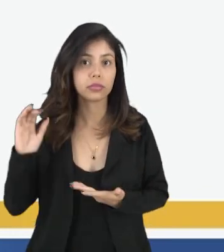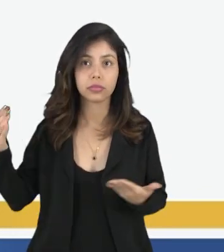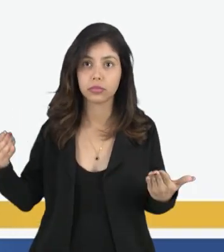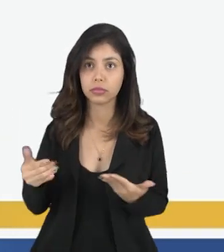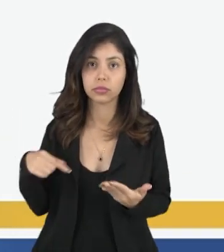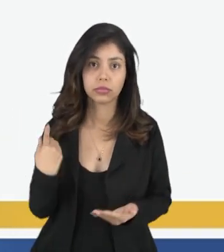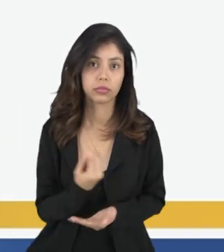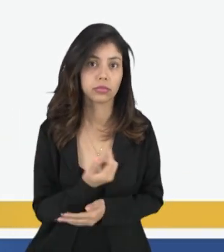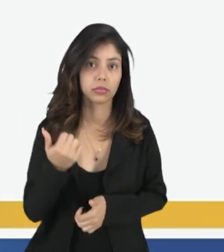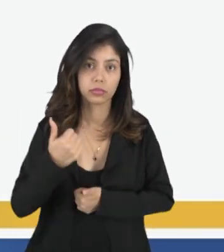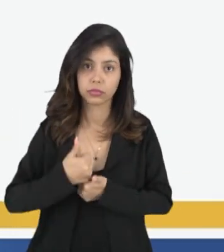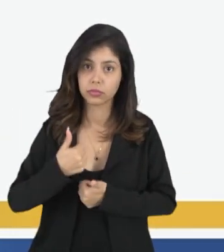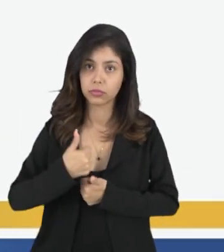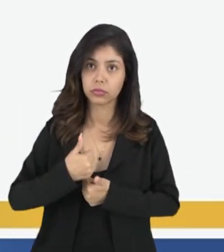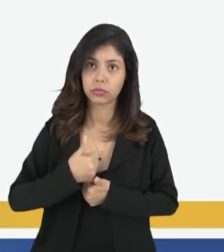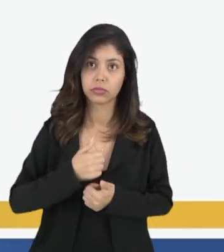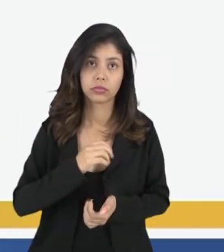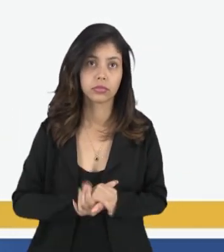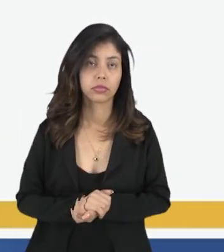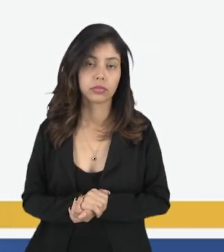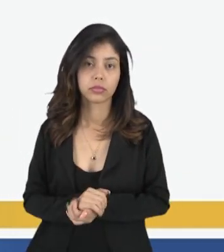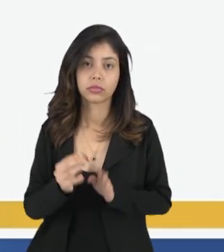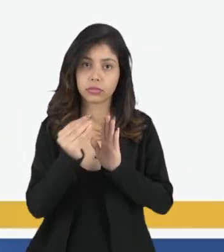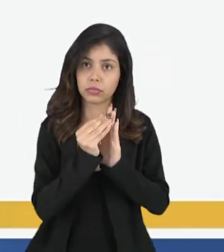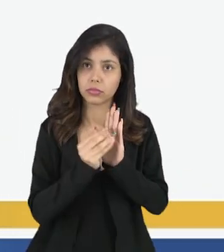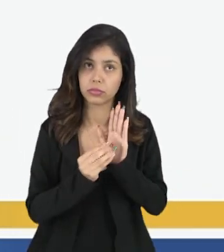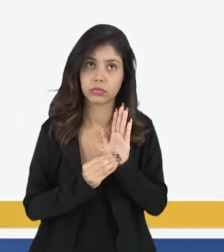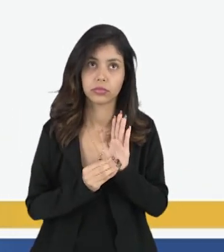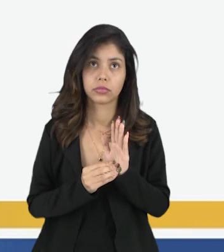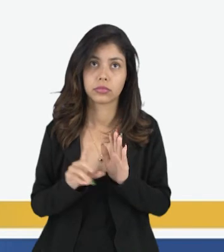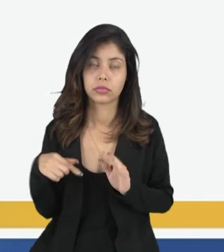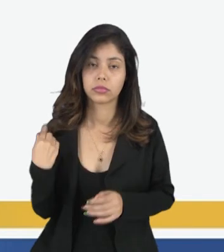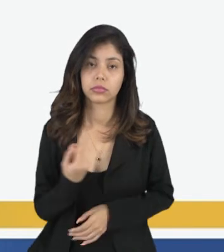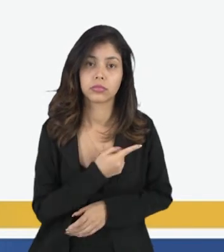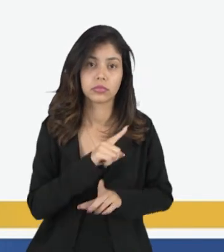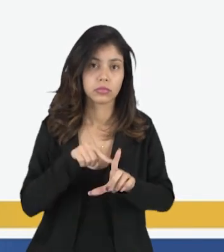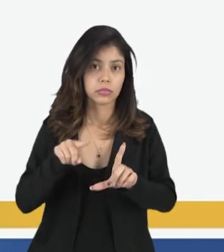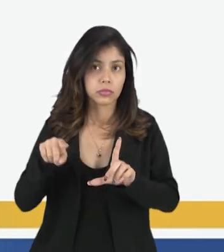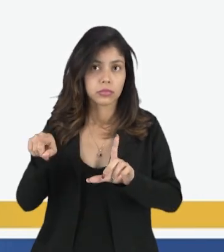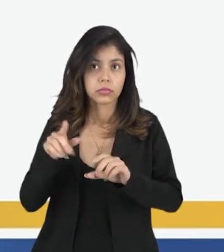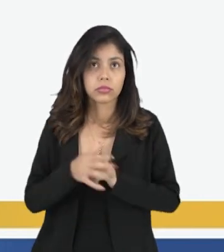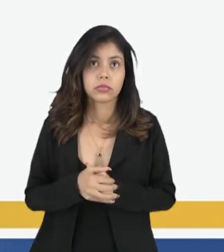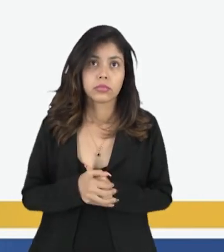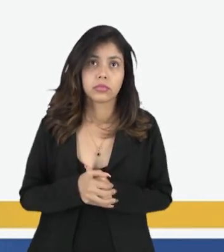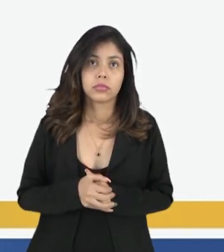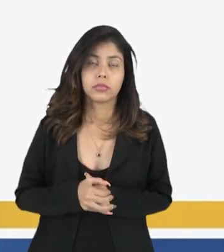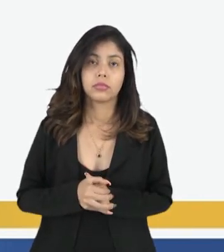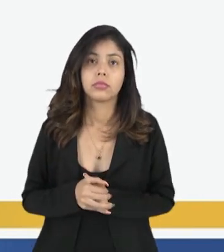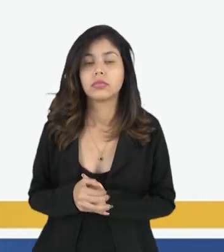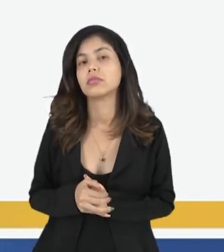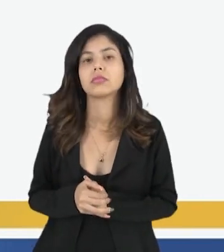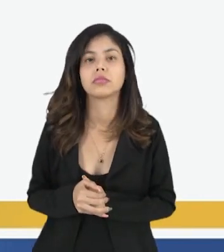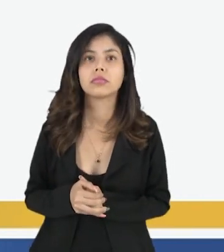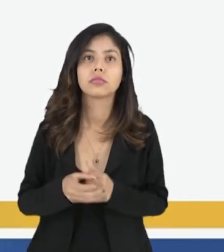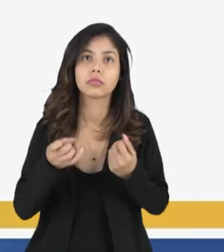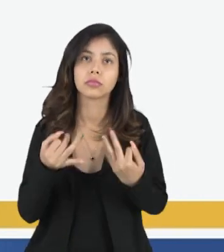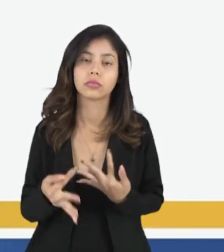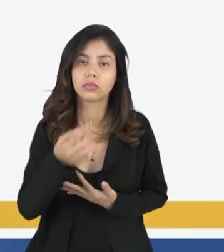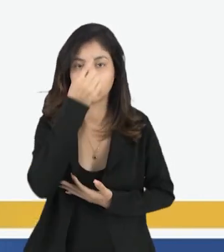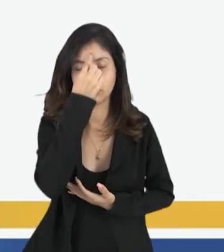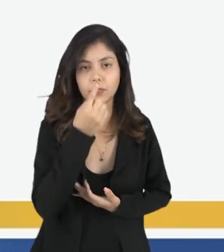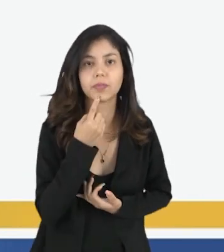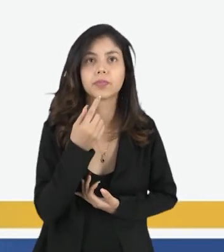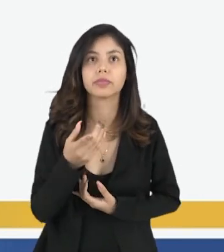vamos colocar esses dados no nosso gráfico. E ela vai ser da seguinte maneira a apresentação do nosso